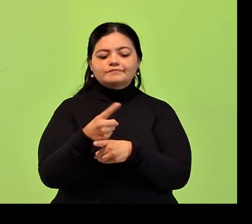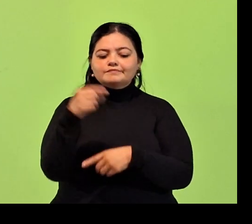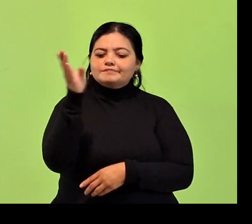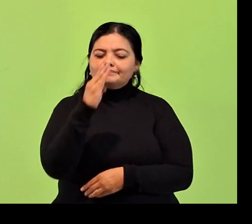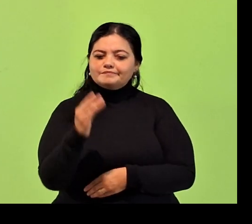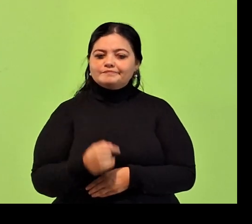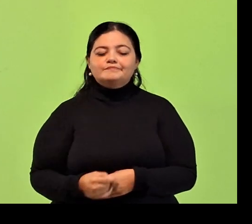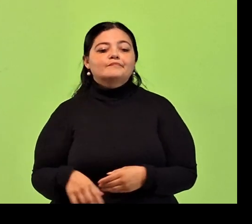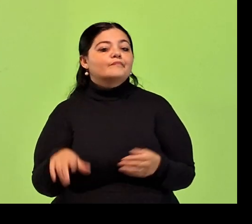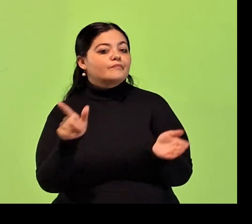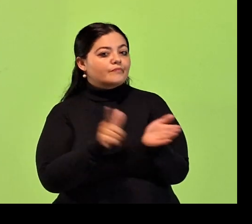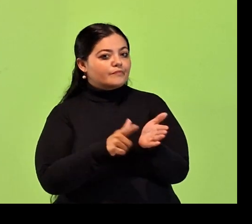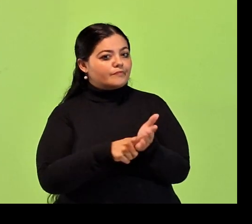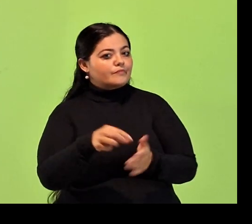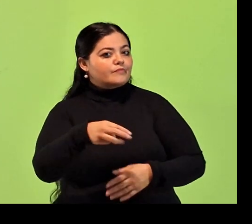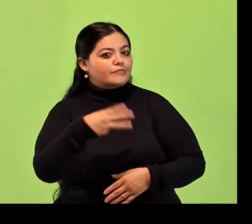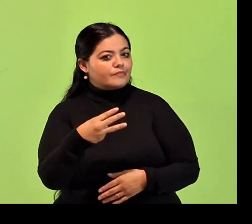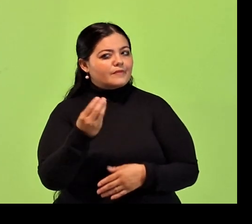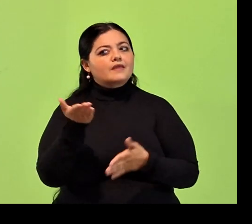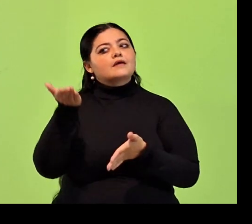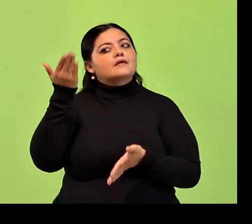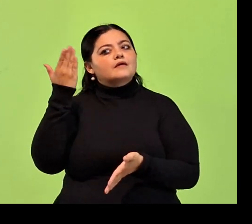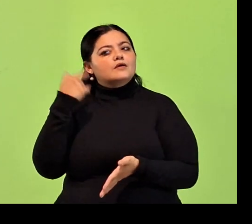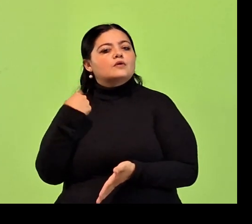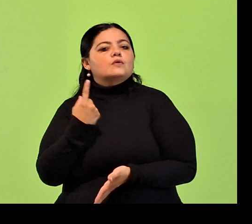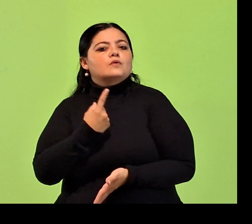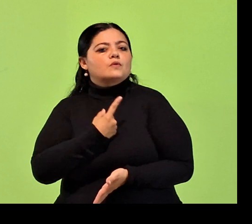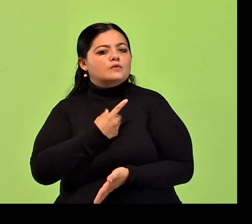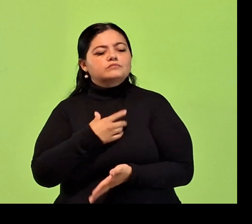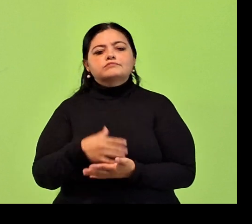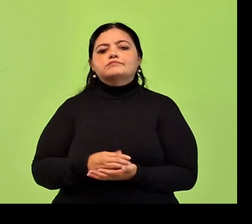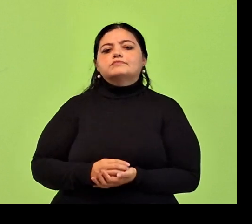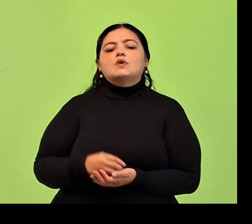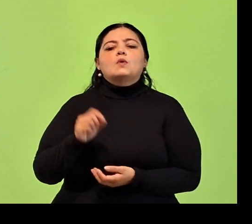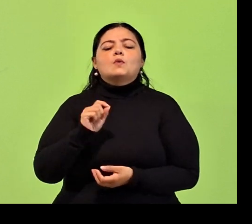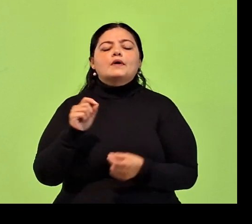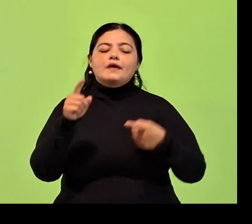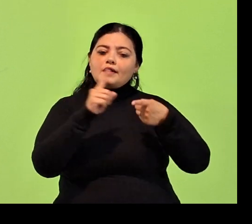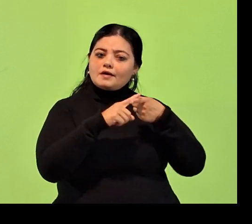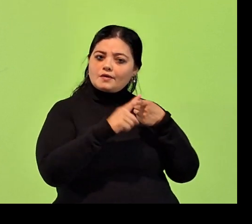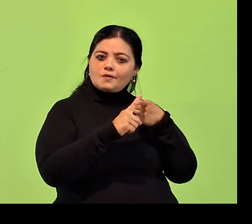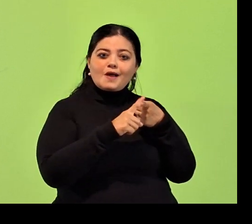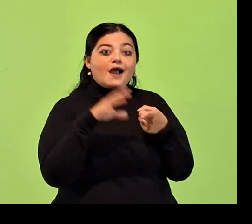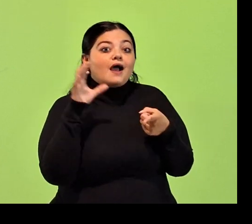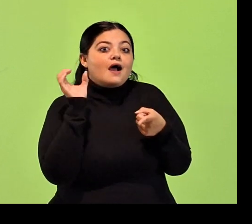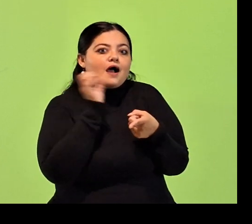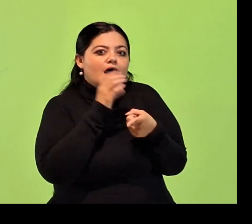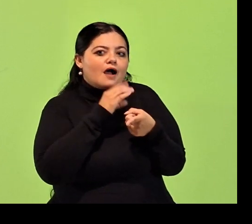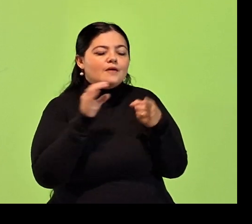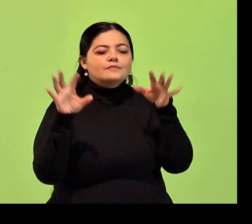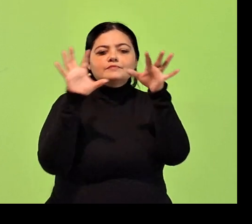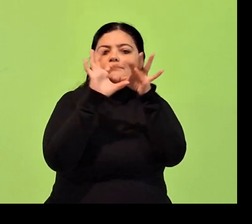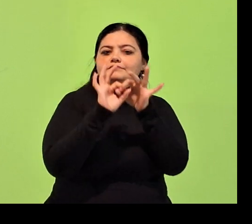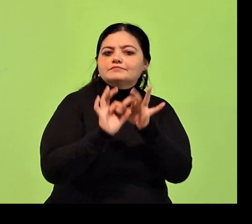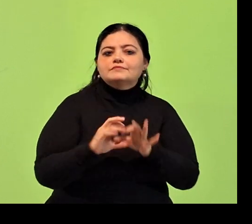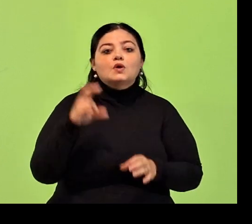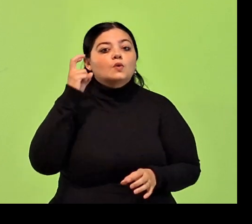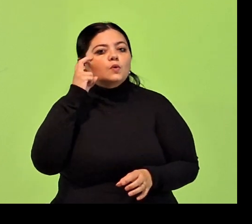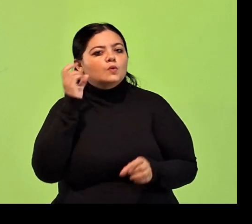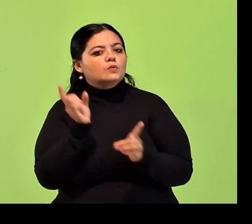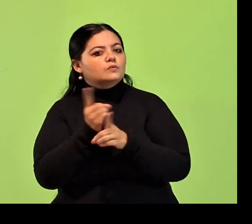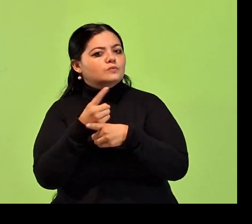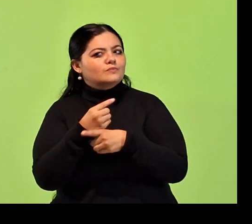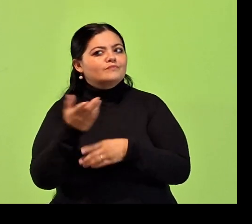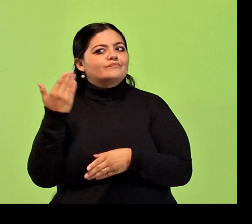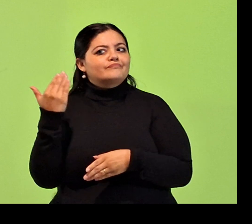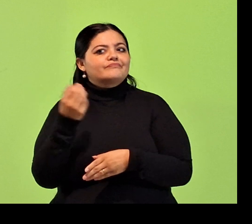Página 3. Nas unidades anteriores. Na unidade 1, nós fizemos uma rápida contextualização sobre a cultura marginal